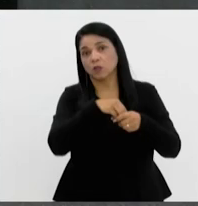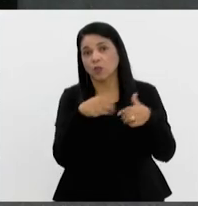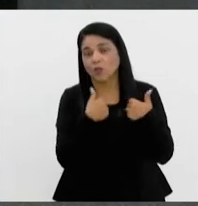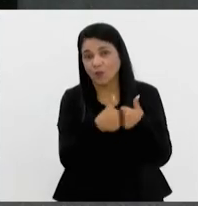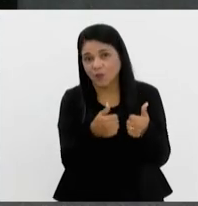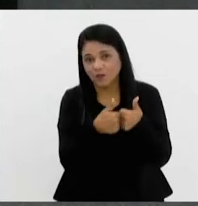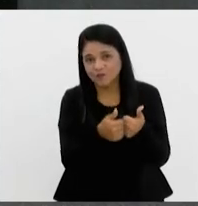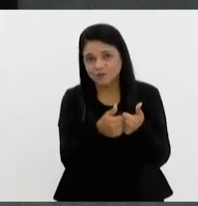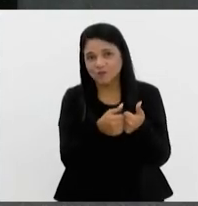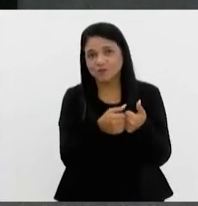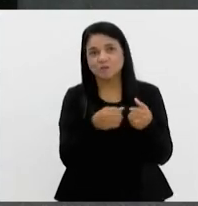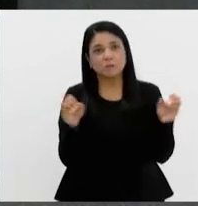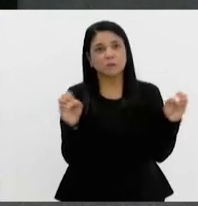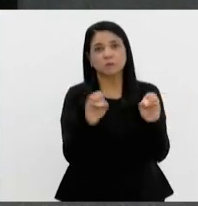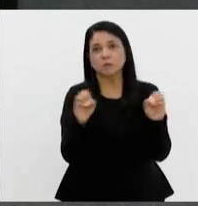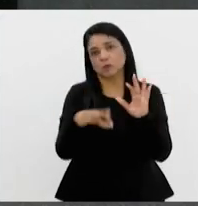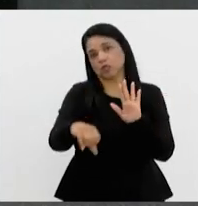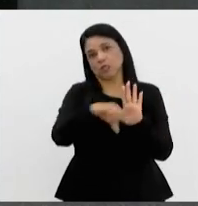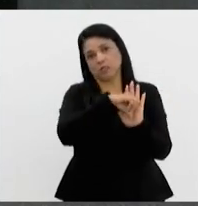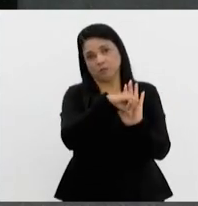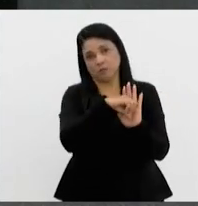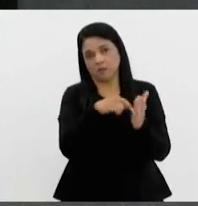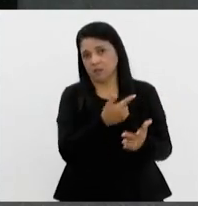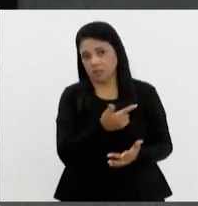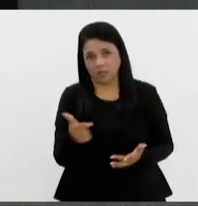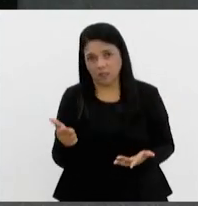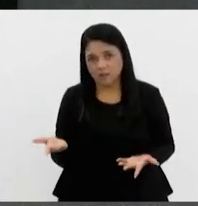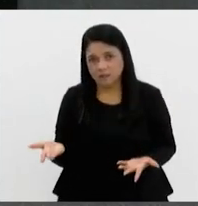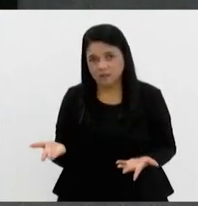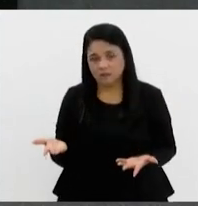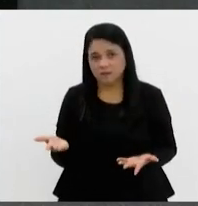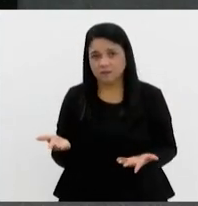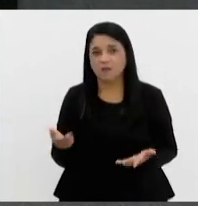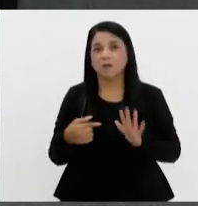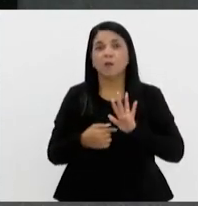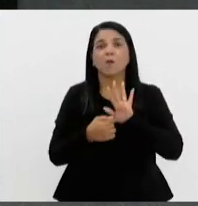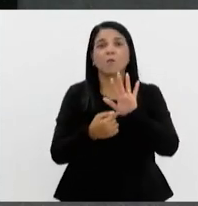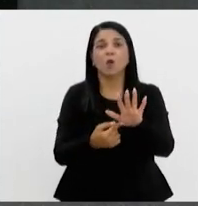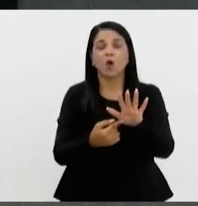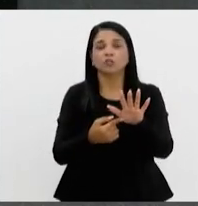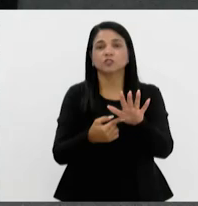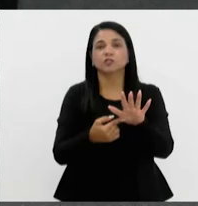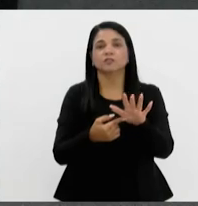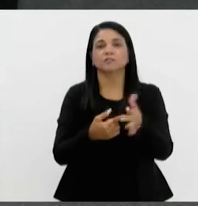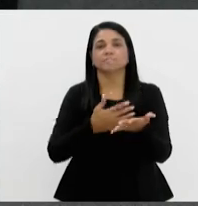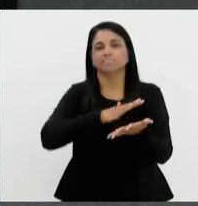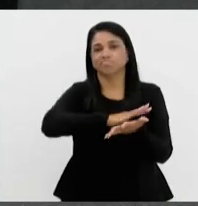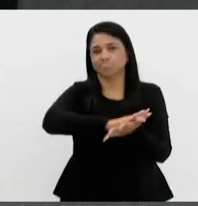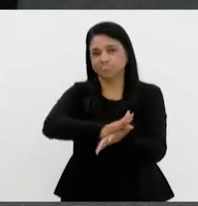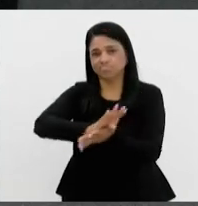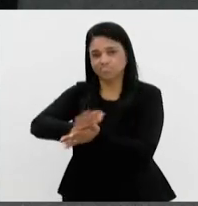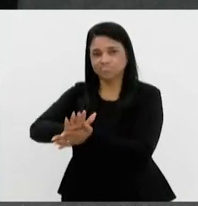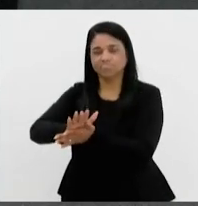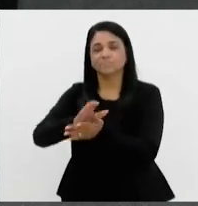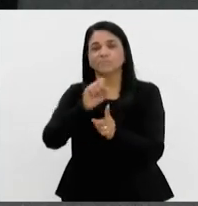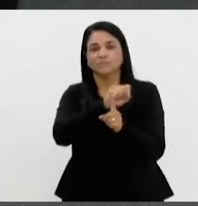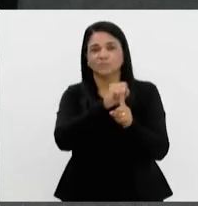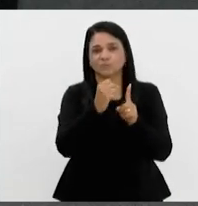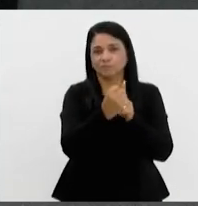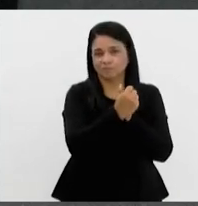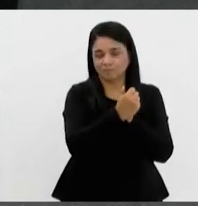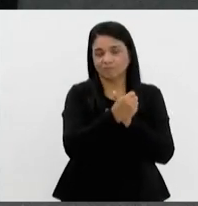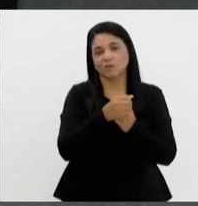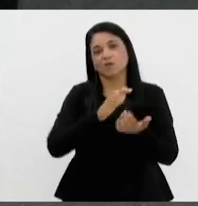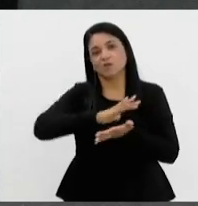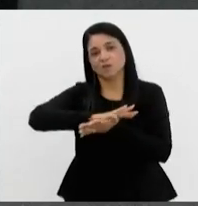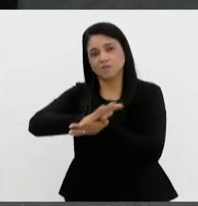qualquer flagrante. Então isso demonstra o quanto que o apartheid racial e social se dá